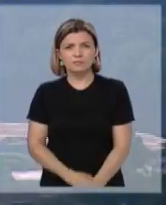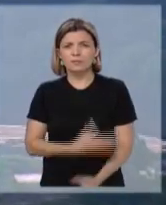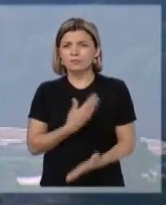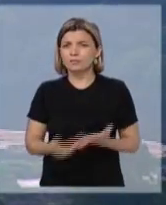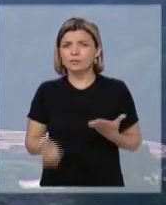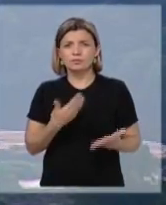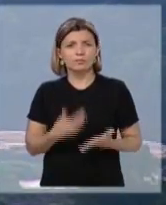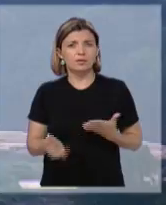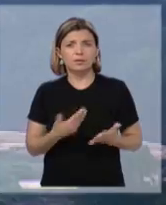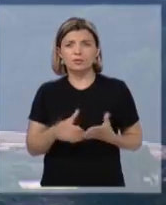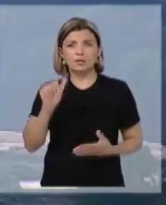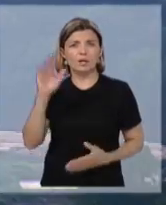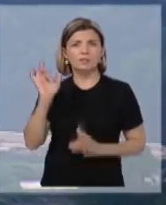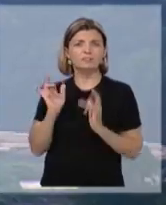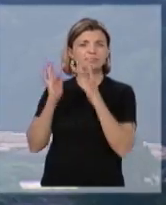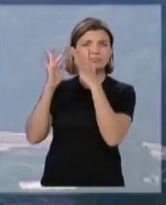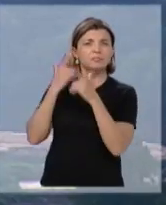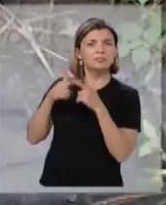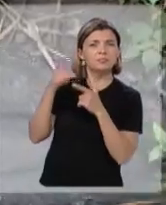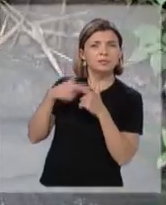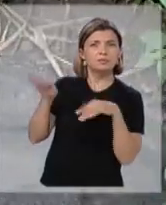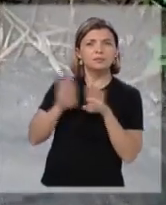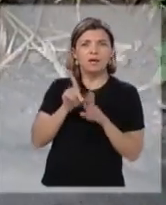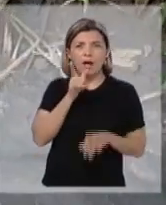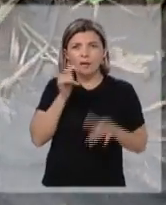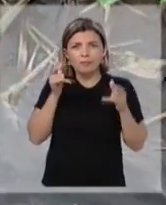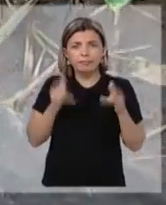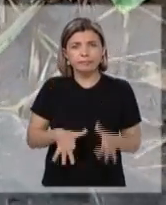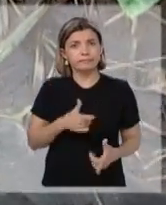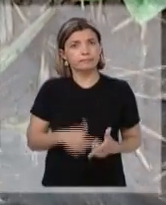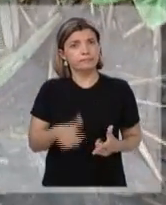Além de prejuízos à qualidade do ar e da água.